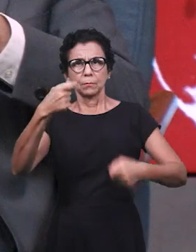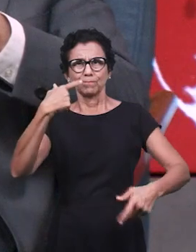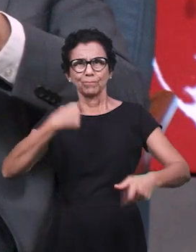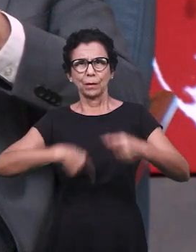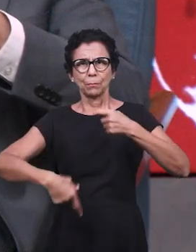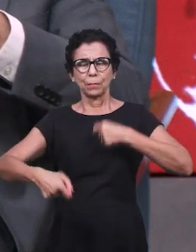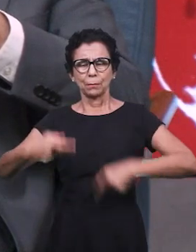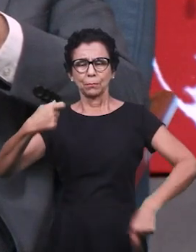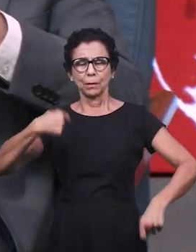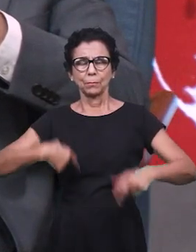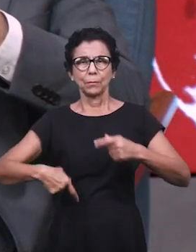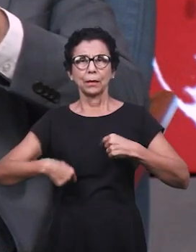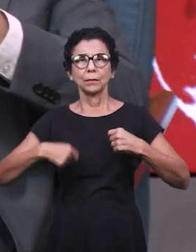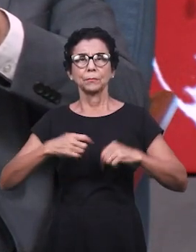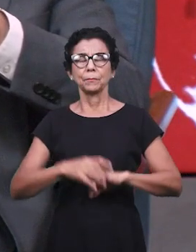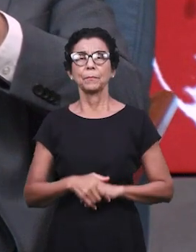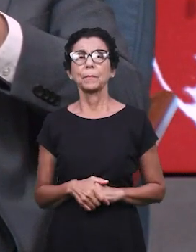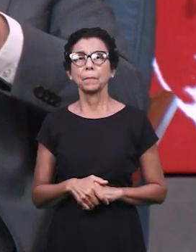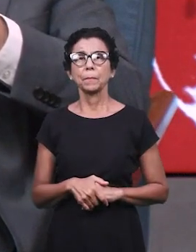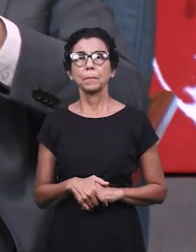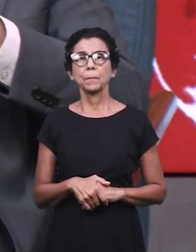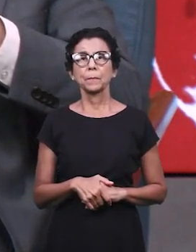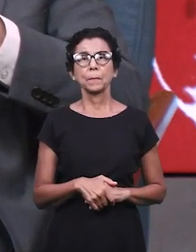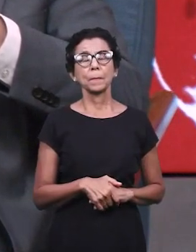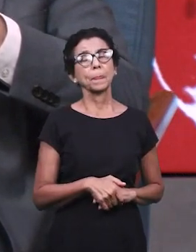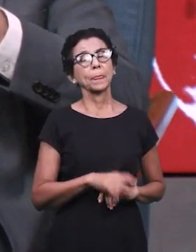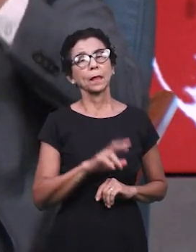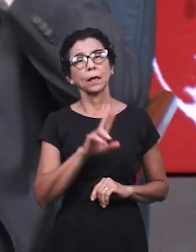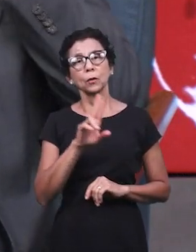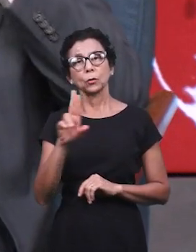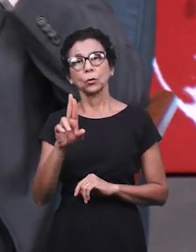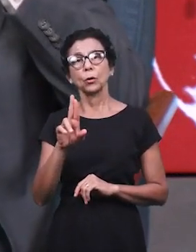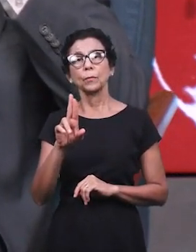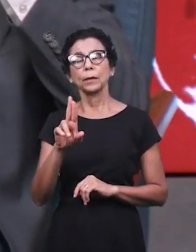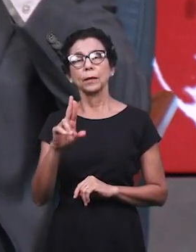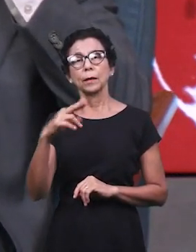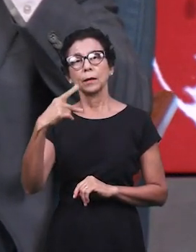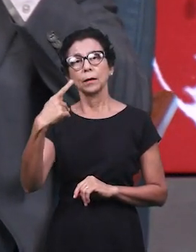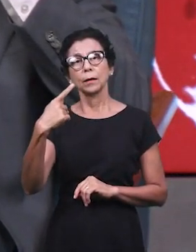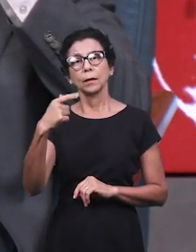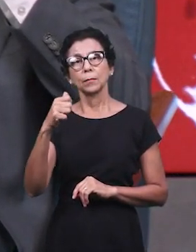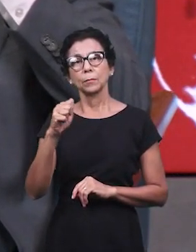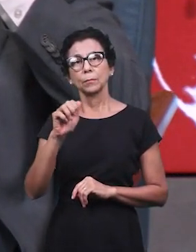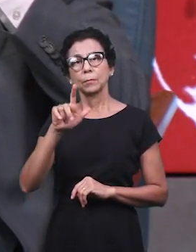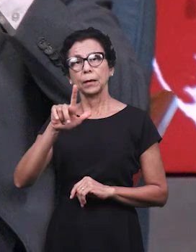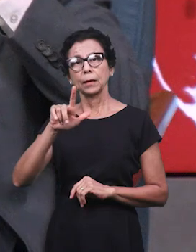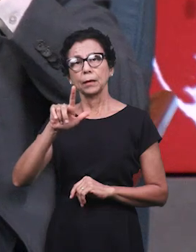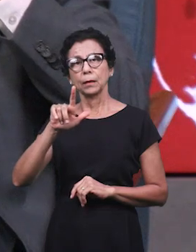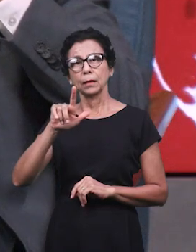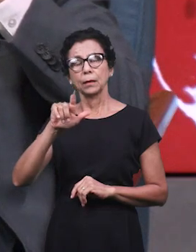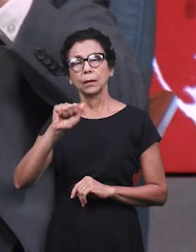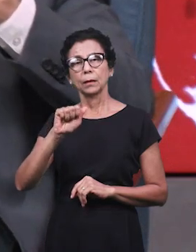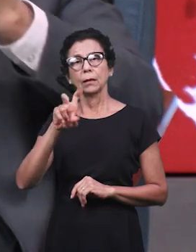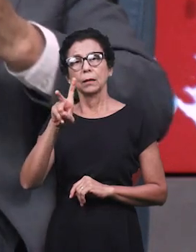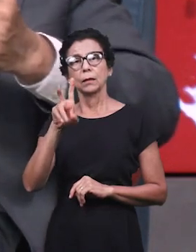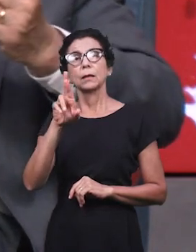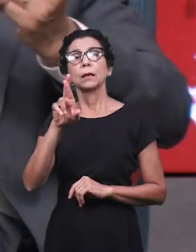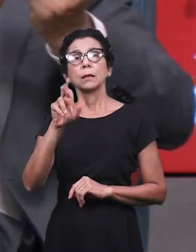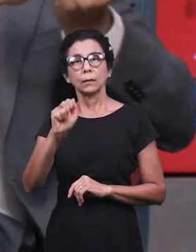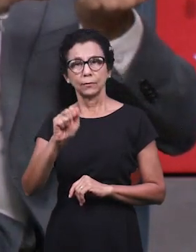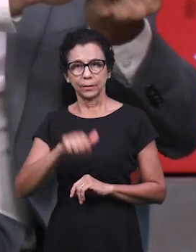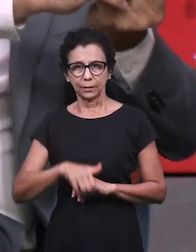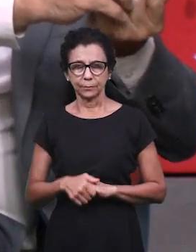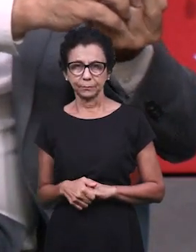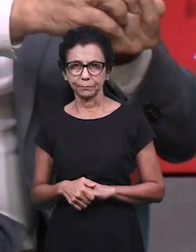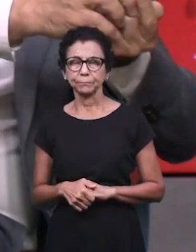sangue, e o nome pelo qual se chama é a palavra. Então, Jesus glorificado foi chamado